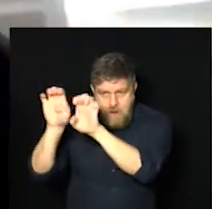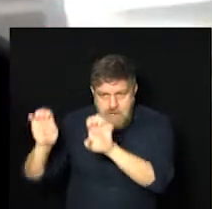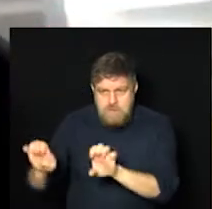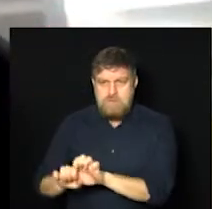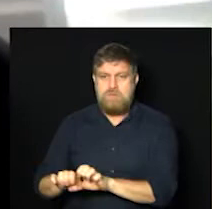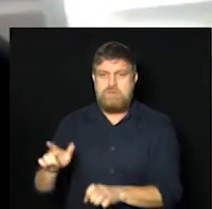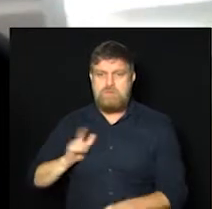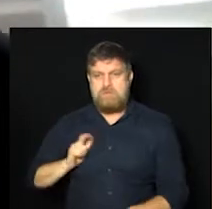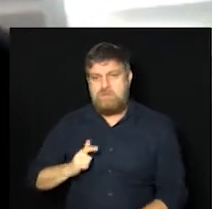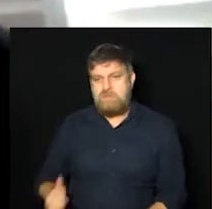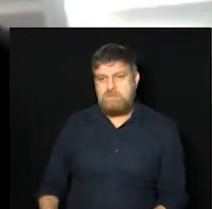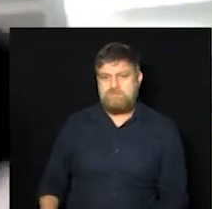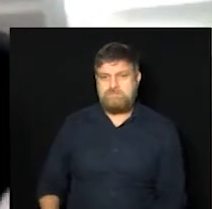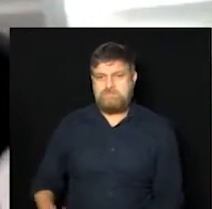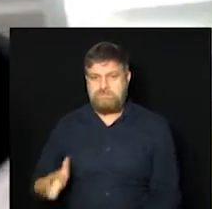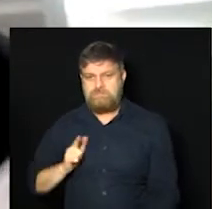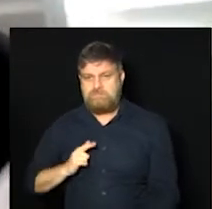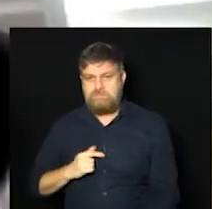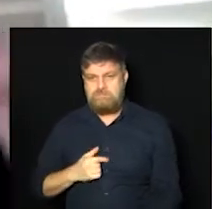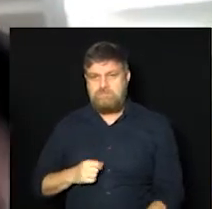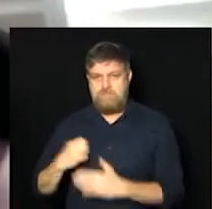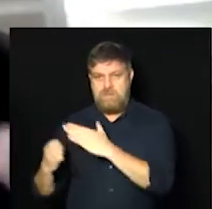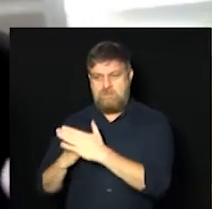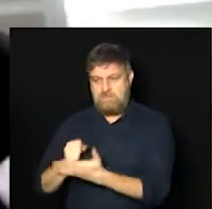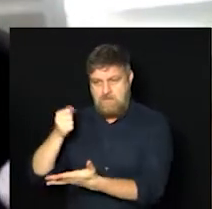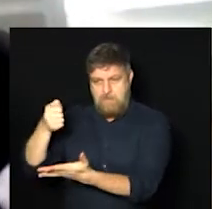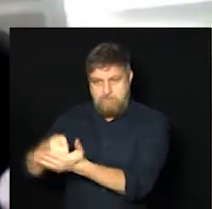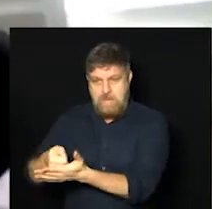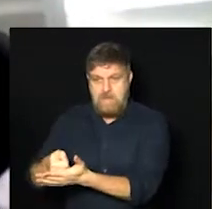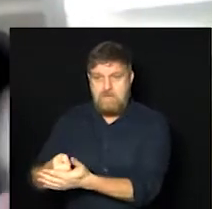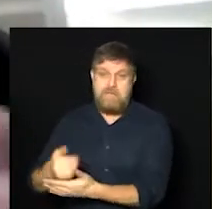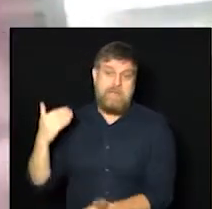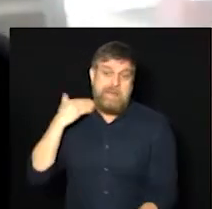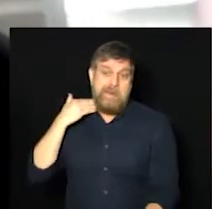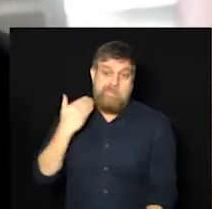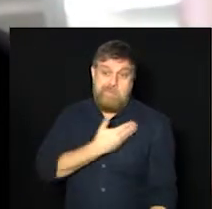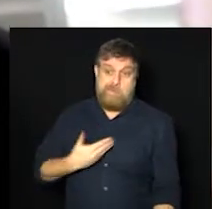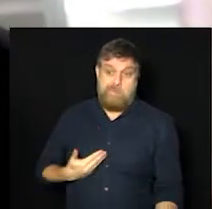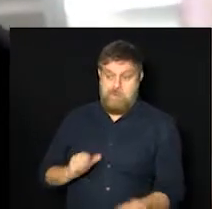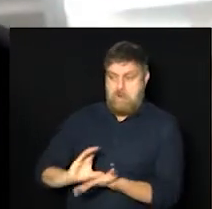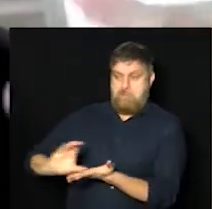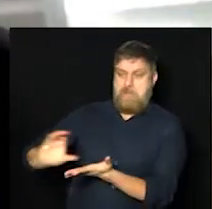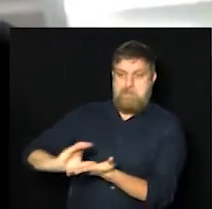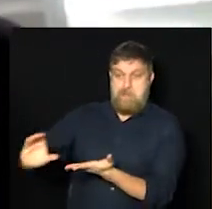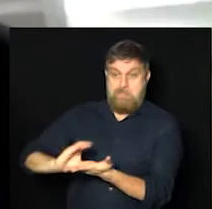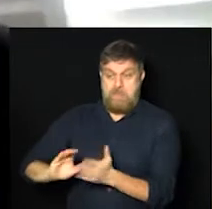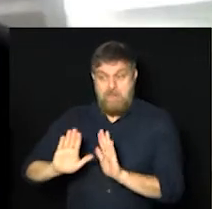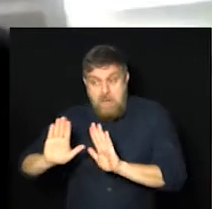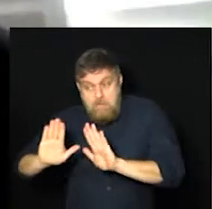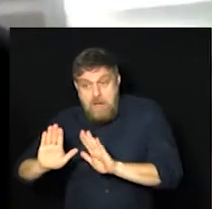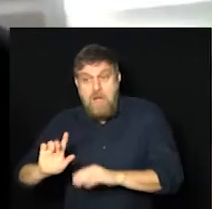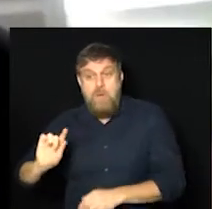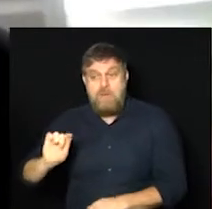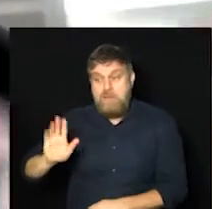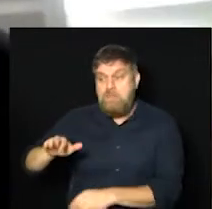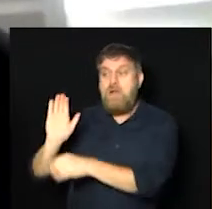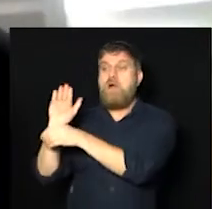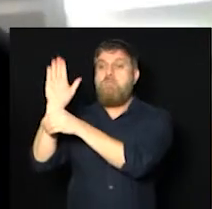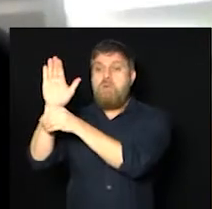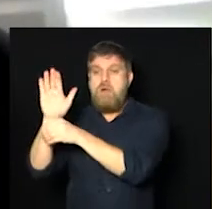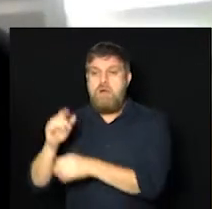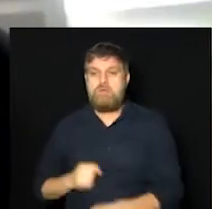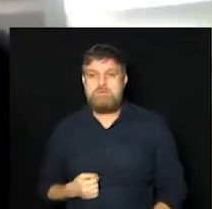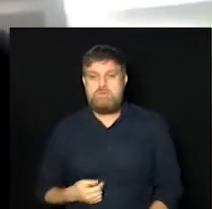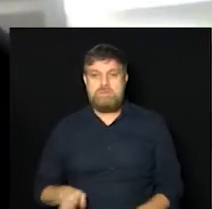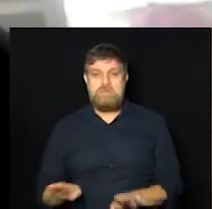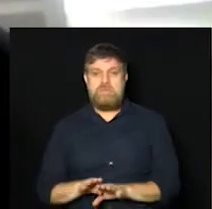que pese perdeu o seu patrocinador maior ano passado, que era um banco público. Ok, mas o que tem? Liberou o NBB, o vôlei